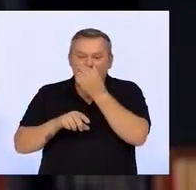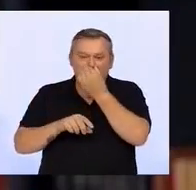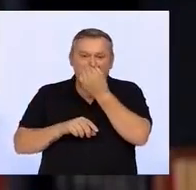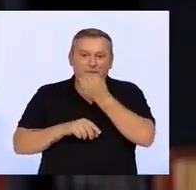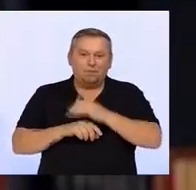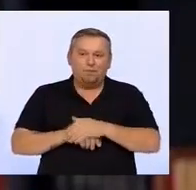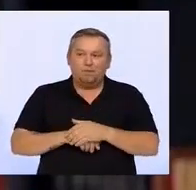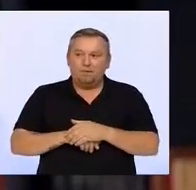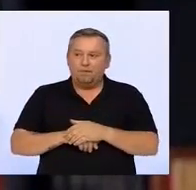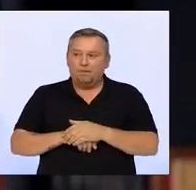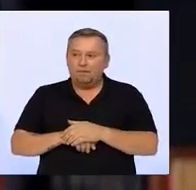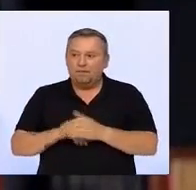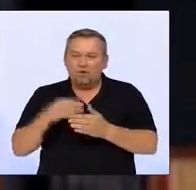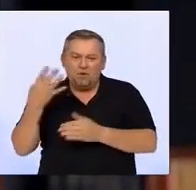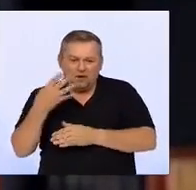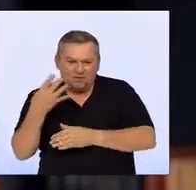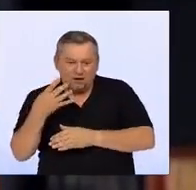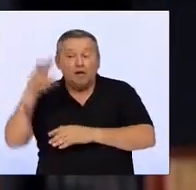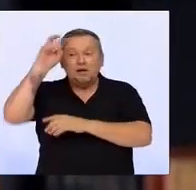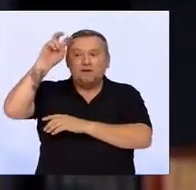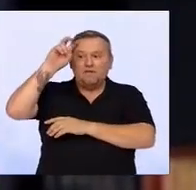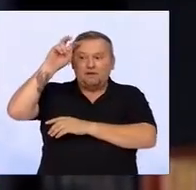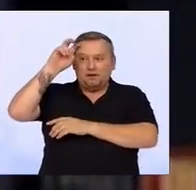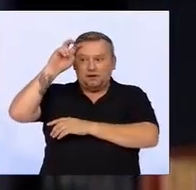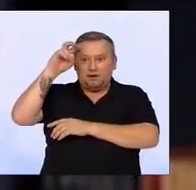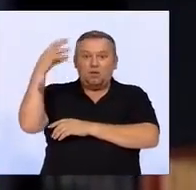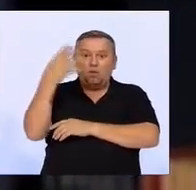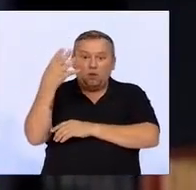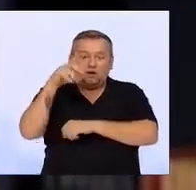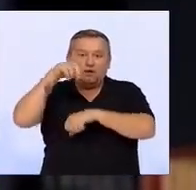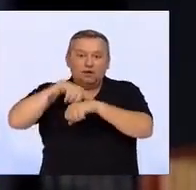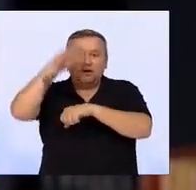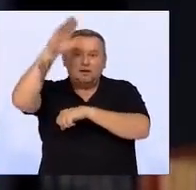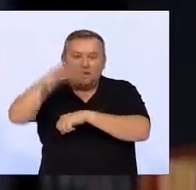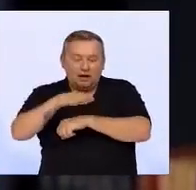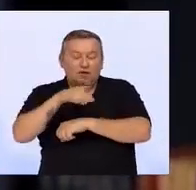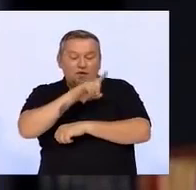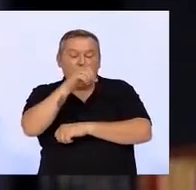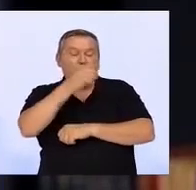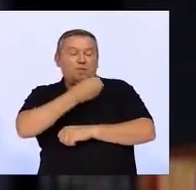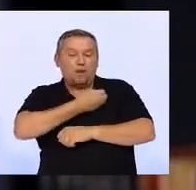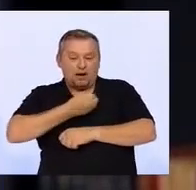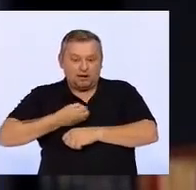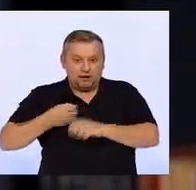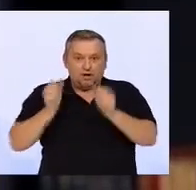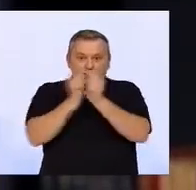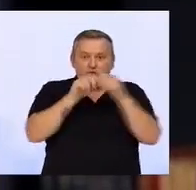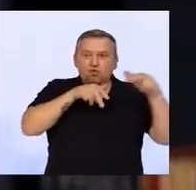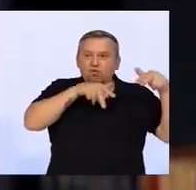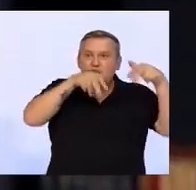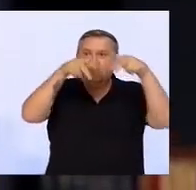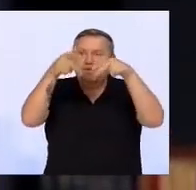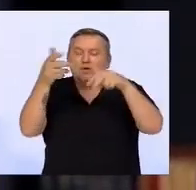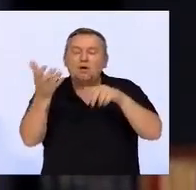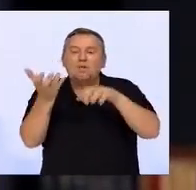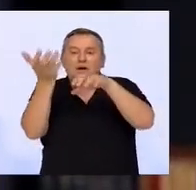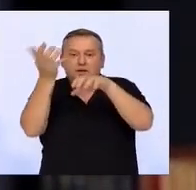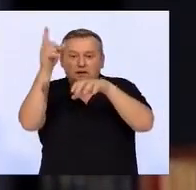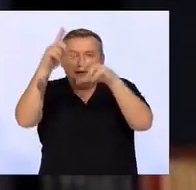ontem? Quarta-feira? Quinta-feira, às 4 da tarde, eu e a Marina entramos lá em Brasília com ação popular para